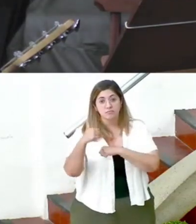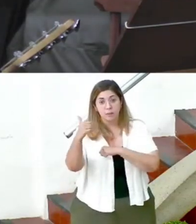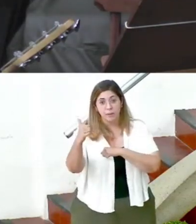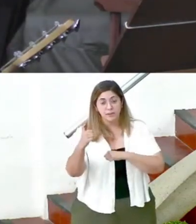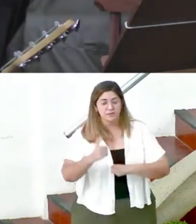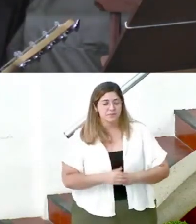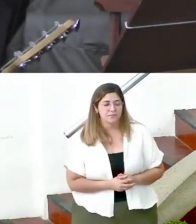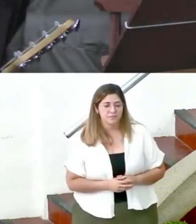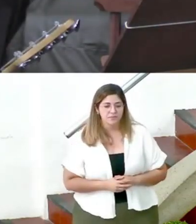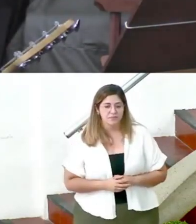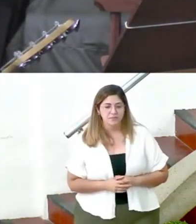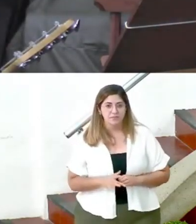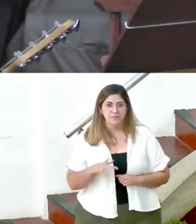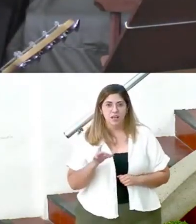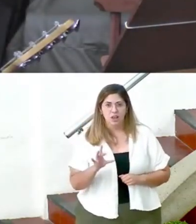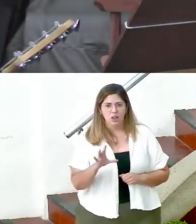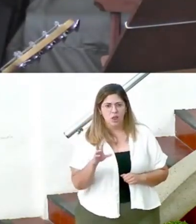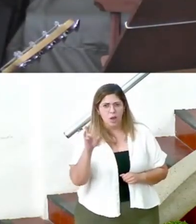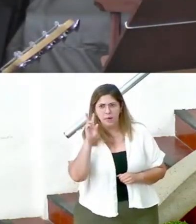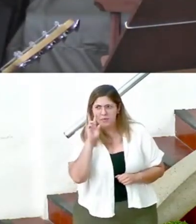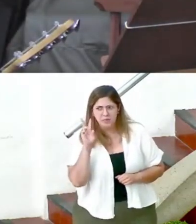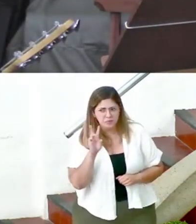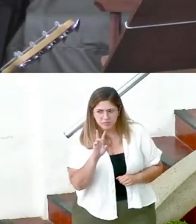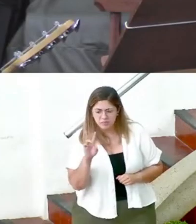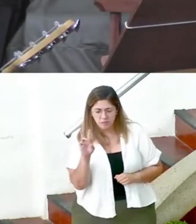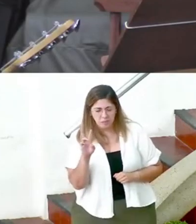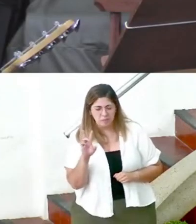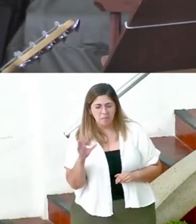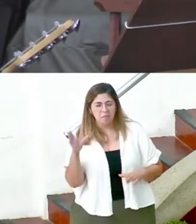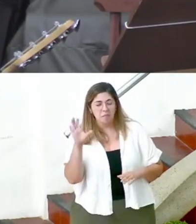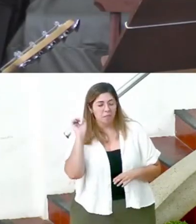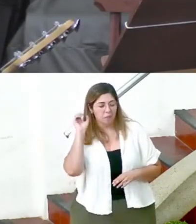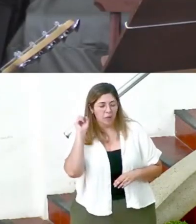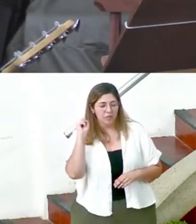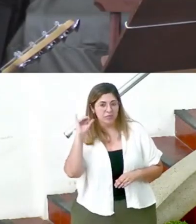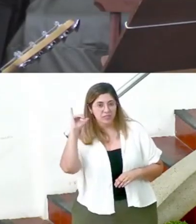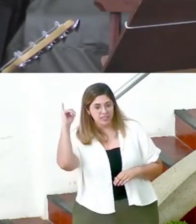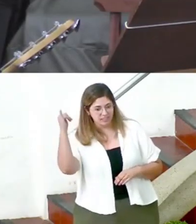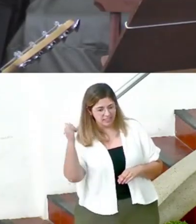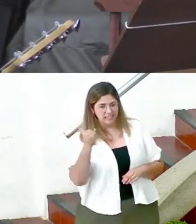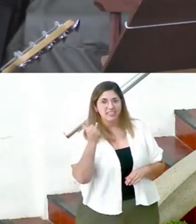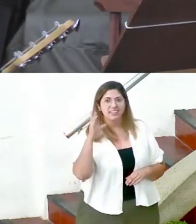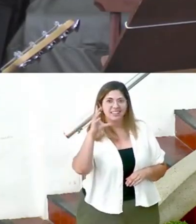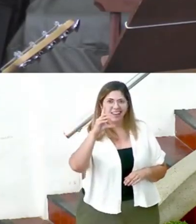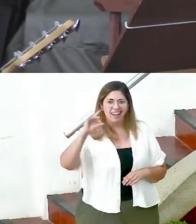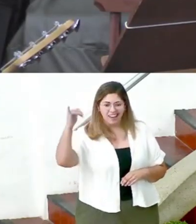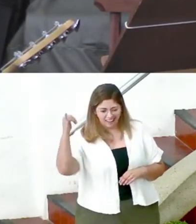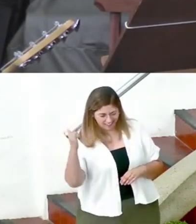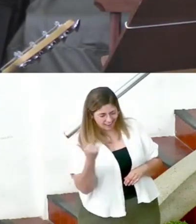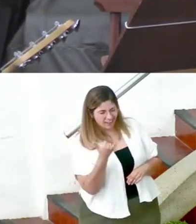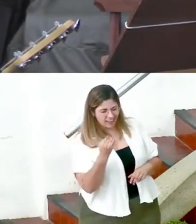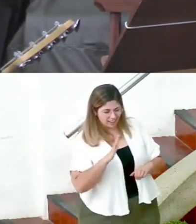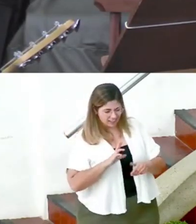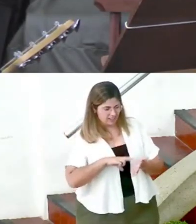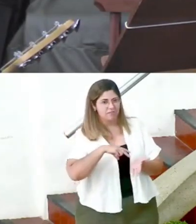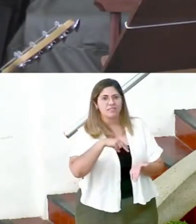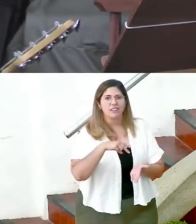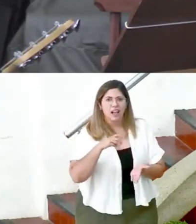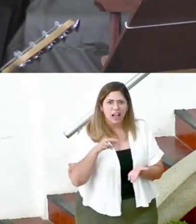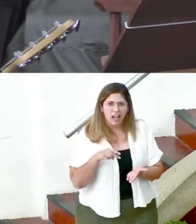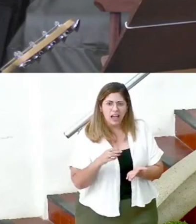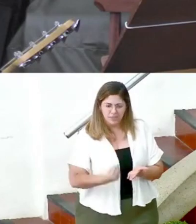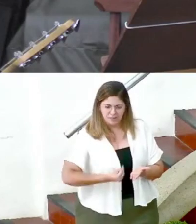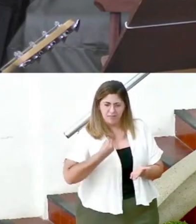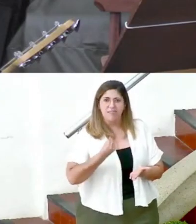Você não estava ouvindo essa voz, você nem estava procurando ouvir a voz de Deus, mas de repente a voz de Deus chegou para você e disse: levanta, anda,